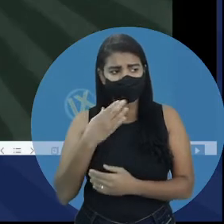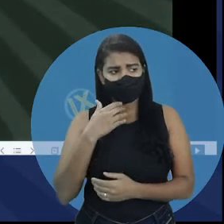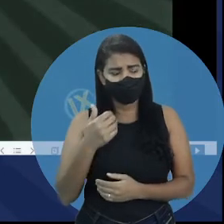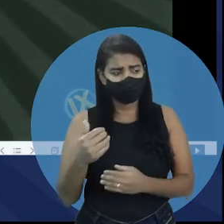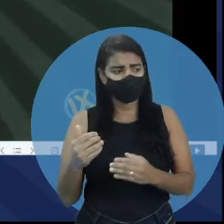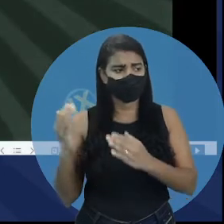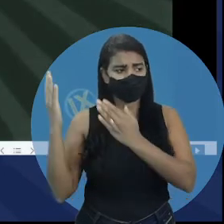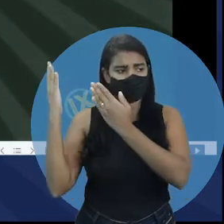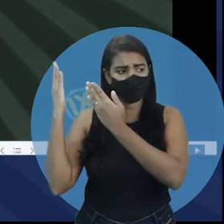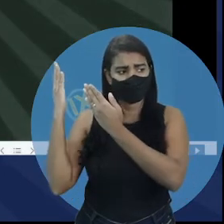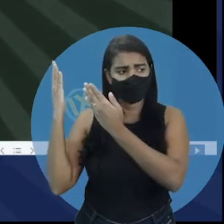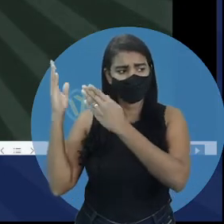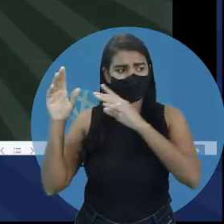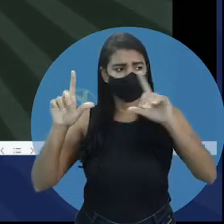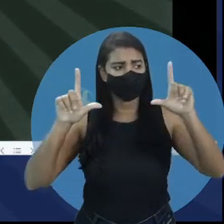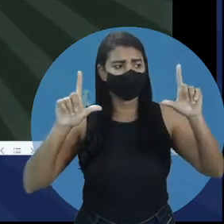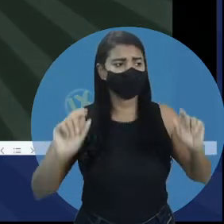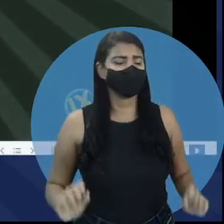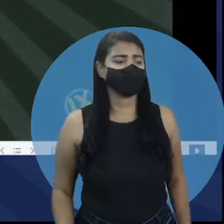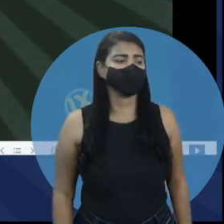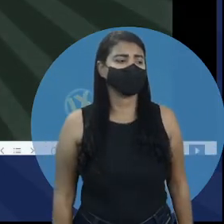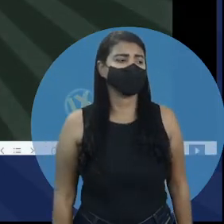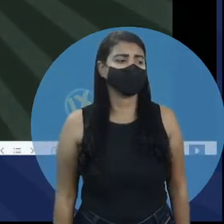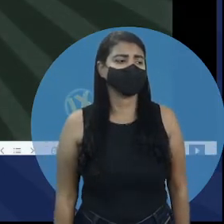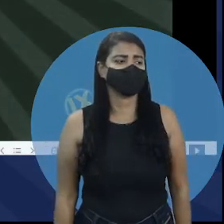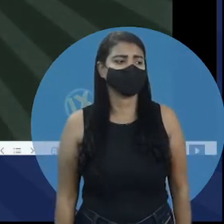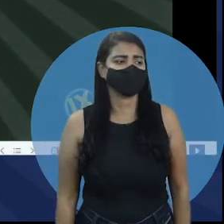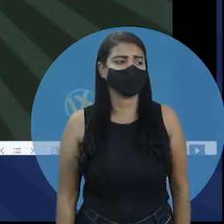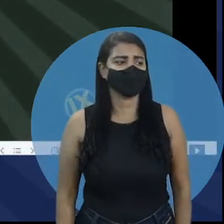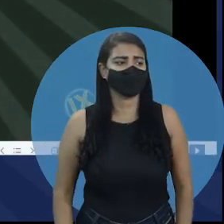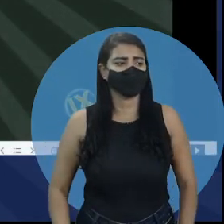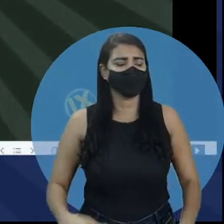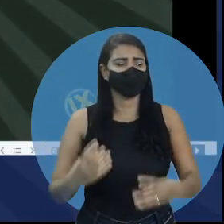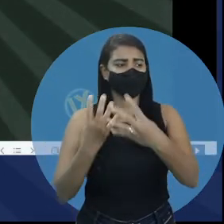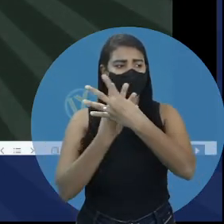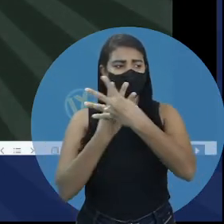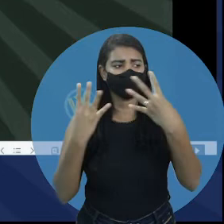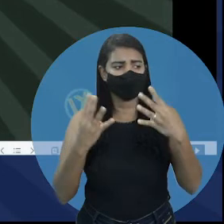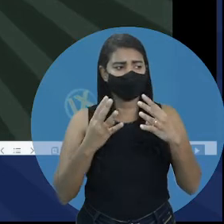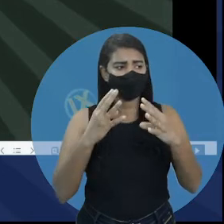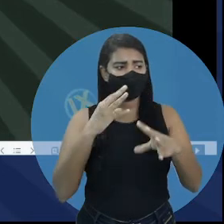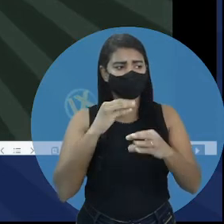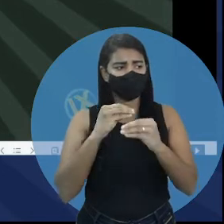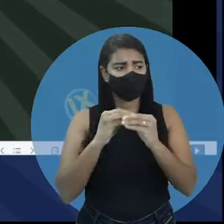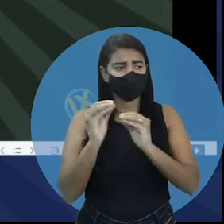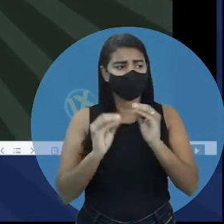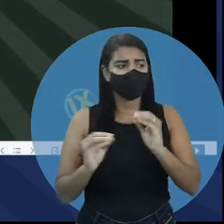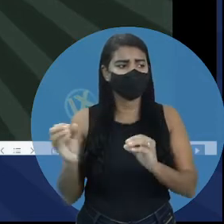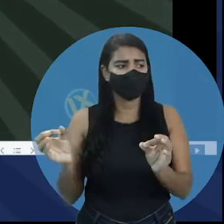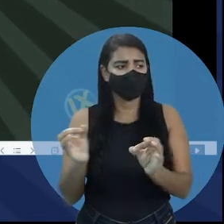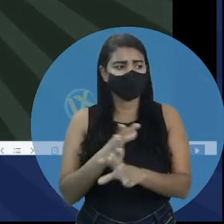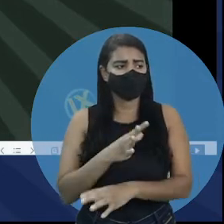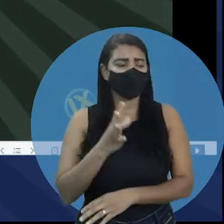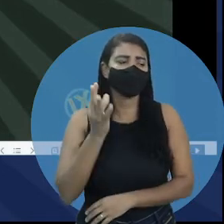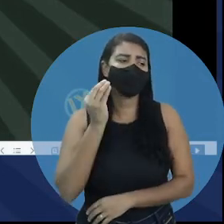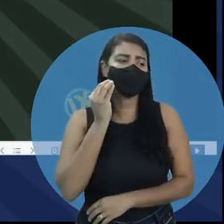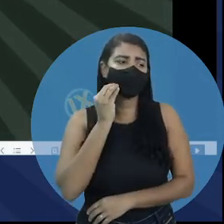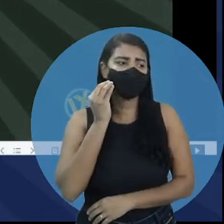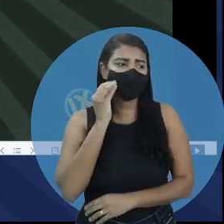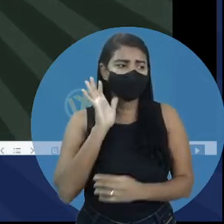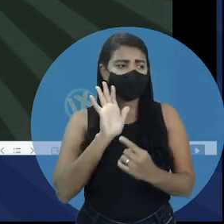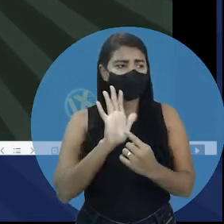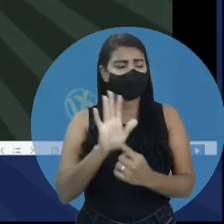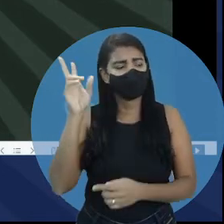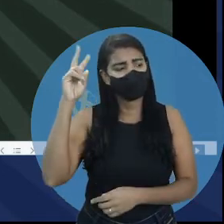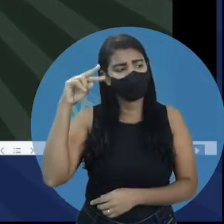próximo. Então, a gente apresenta uma tabela que foi construída depois que a gente terminou os experimentos. Né? Vale ressaltar que nós